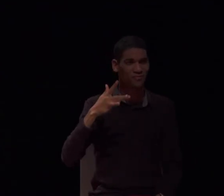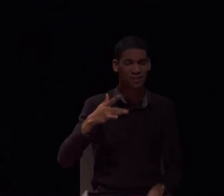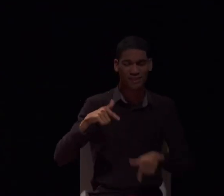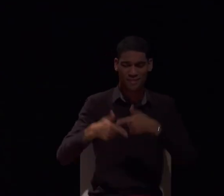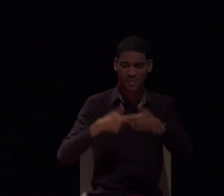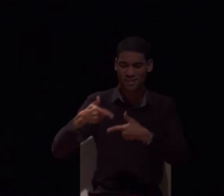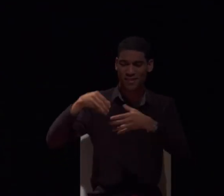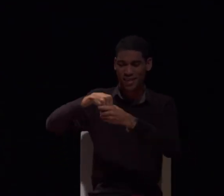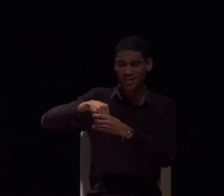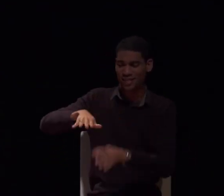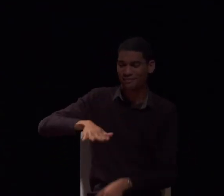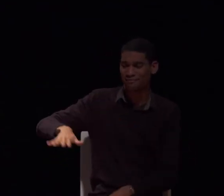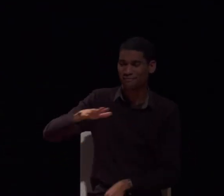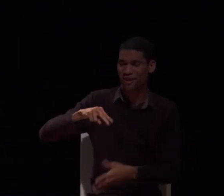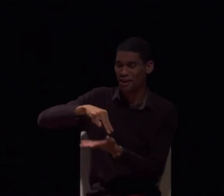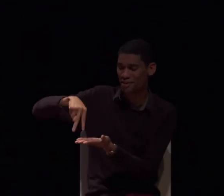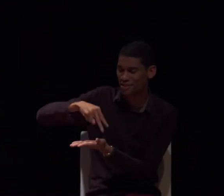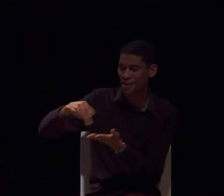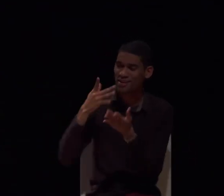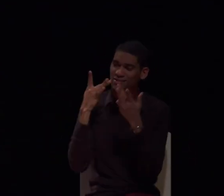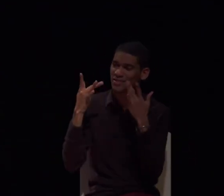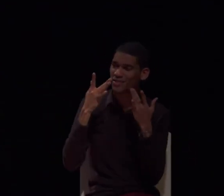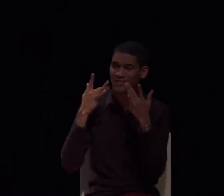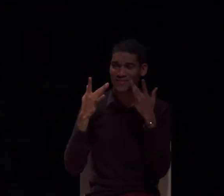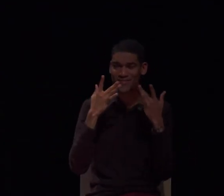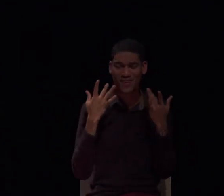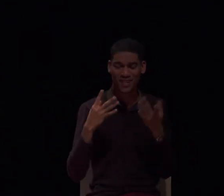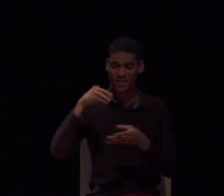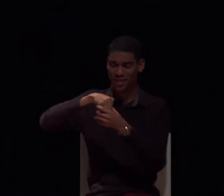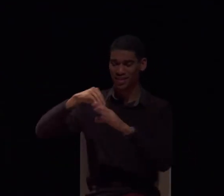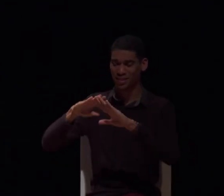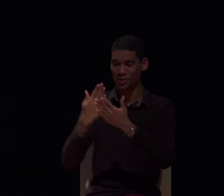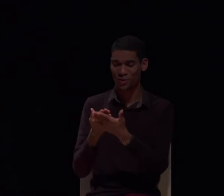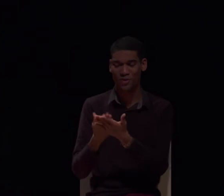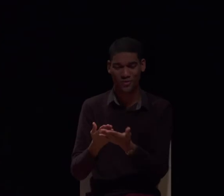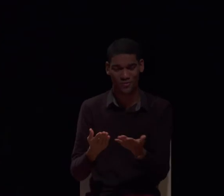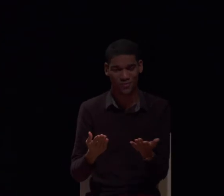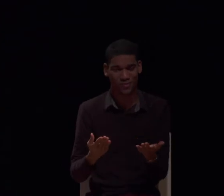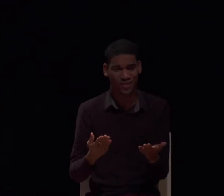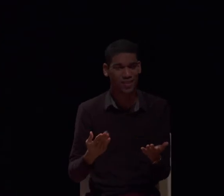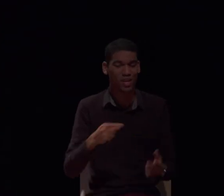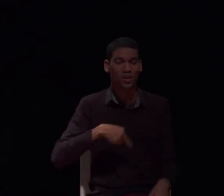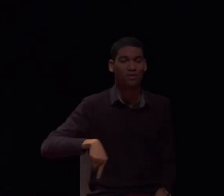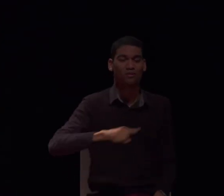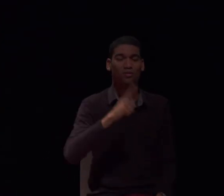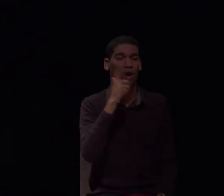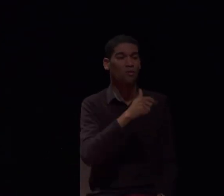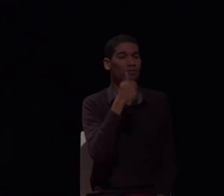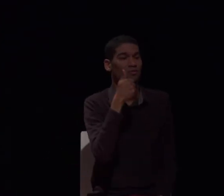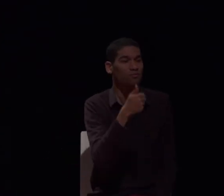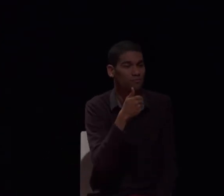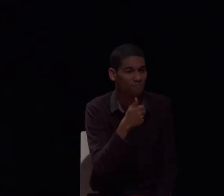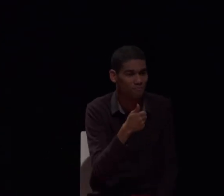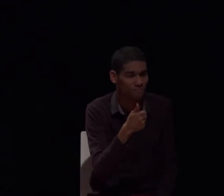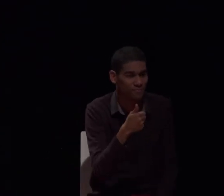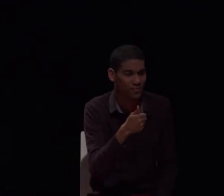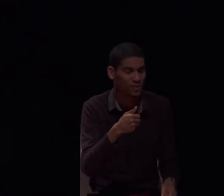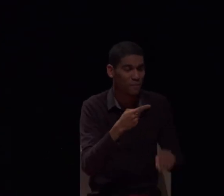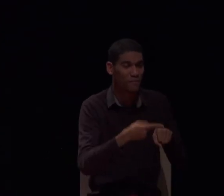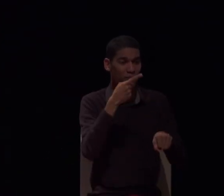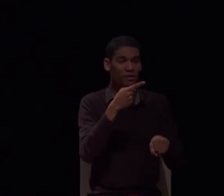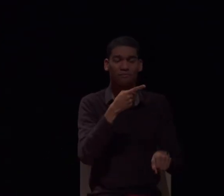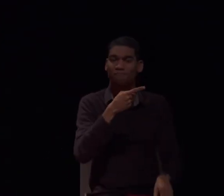atuando com dança o teatro pudesse fazer uma atividade na escola ea gente foi bastante bem sucedido especialmente no primeiro na primeira edição